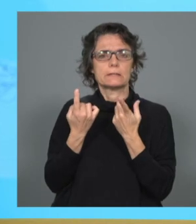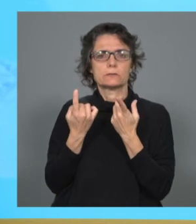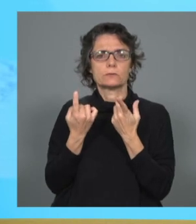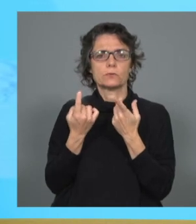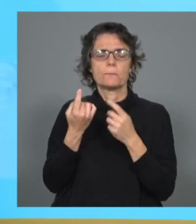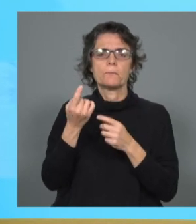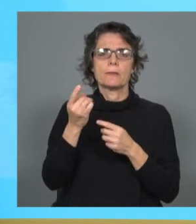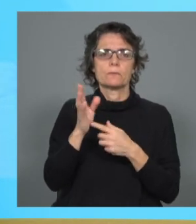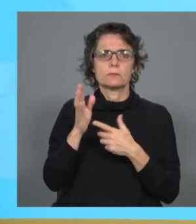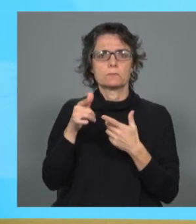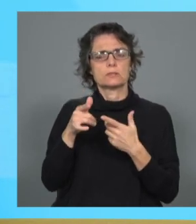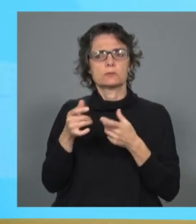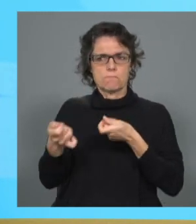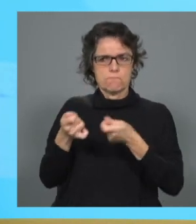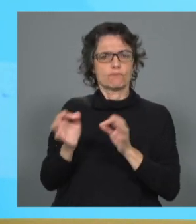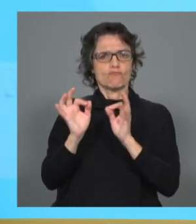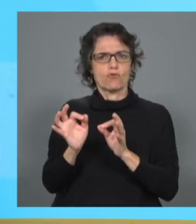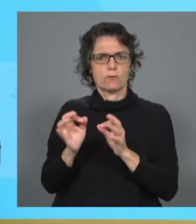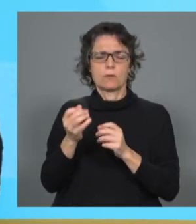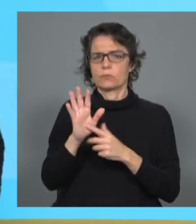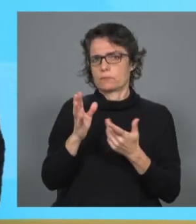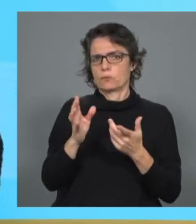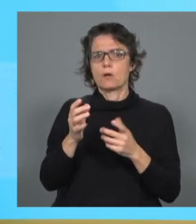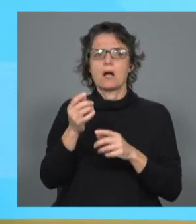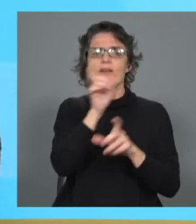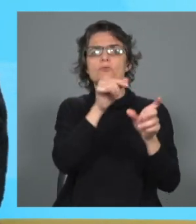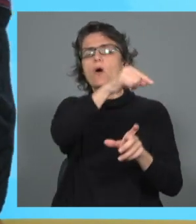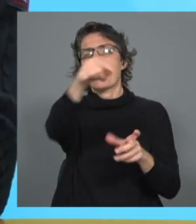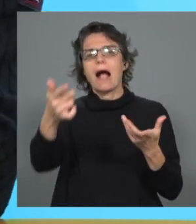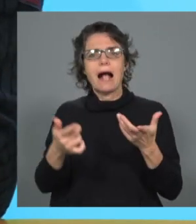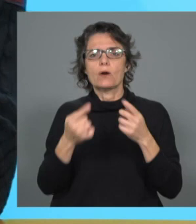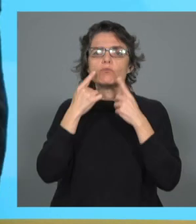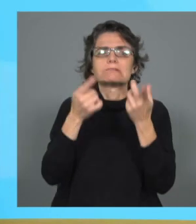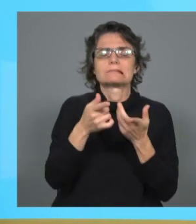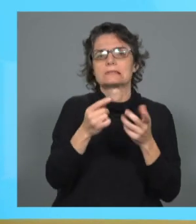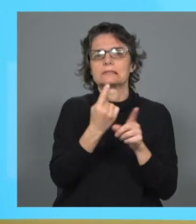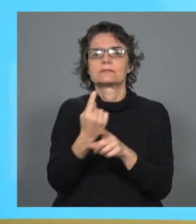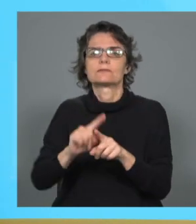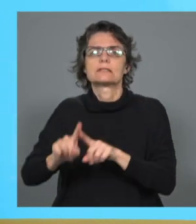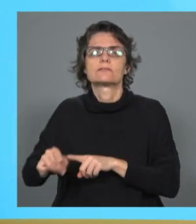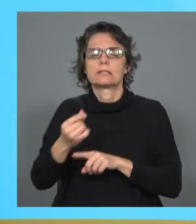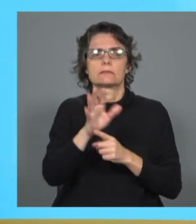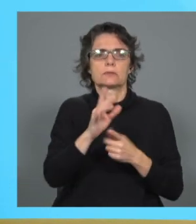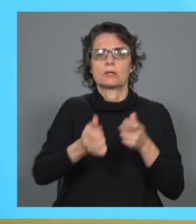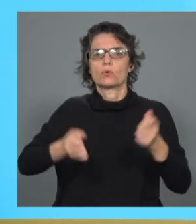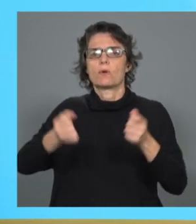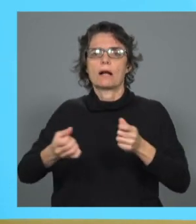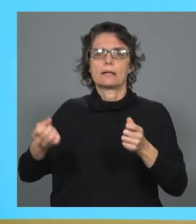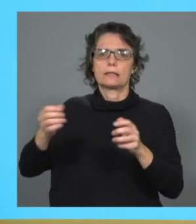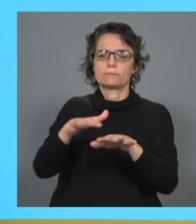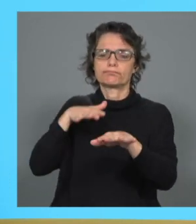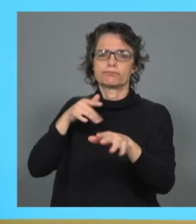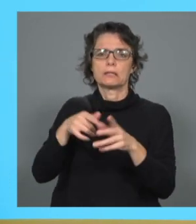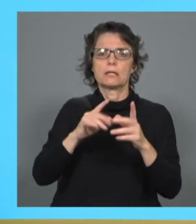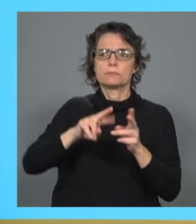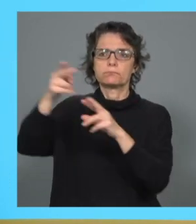quantas carrinhas para a Ucrânia, que eu acho que são também de louvar essas iniciativas, mas achei que podíamos potenciar esse